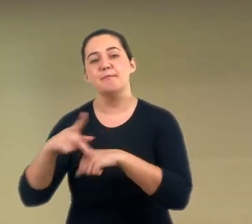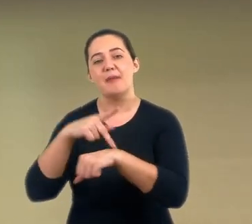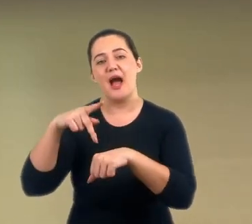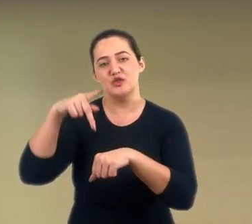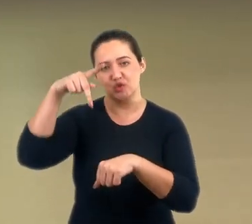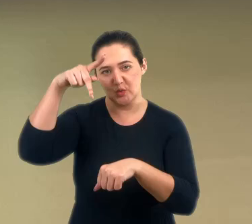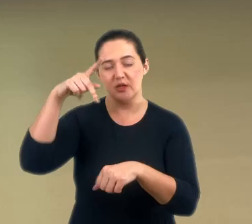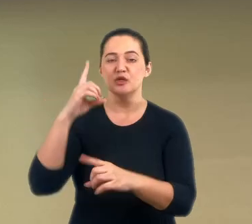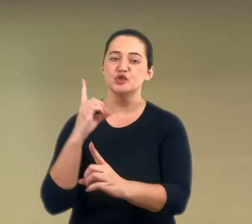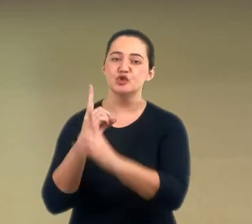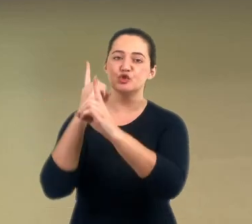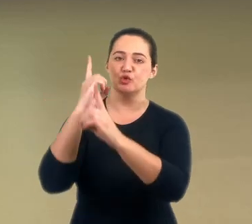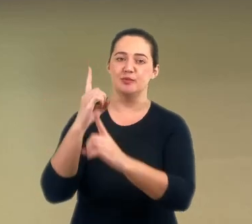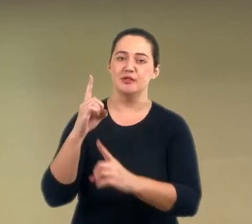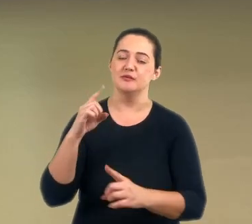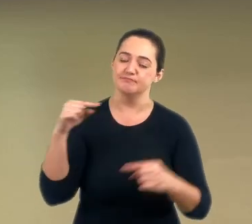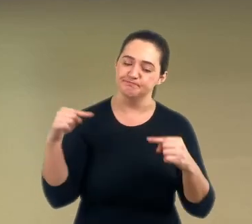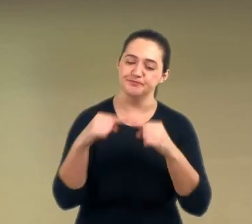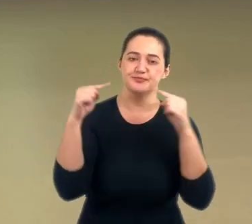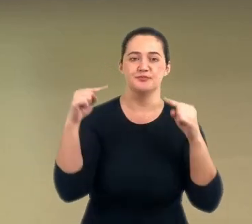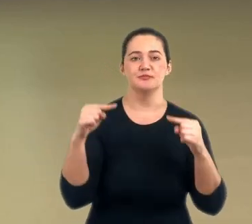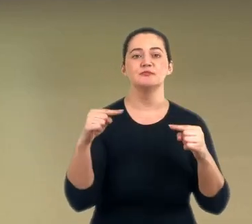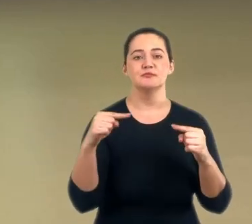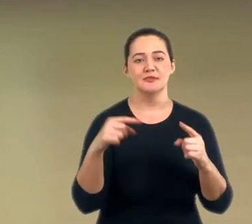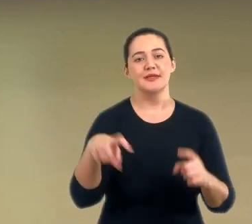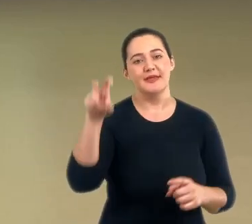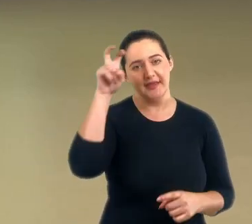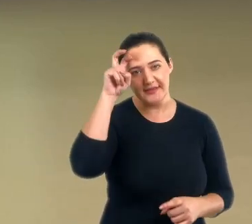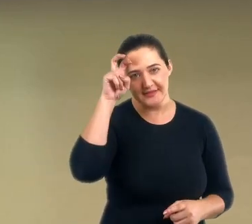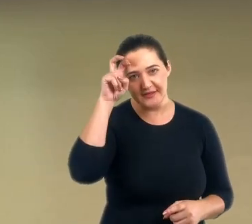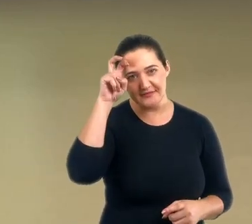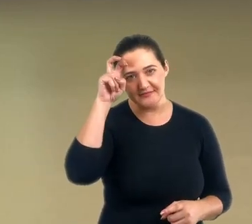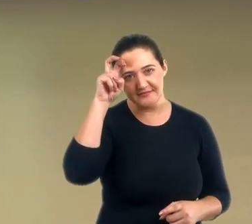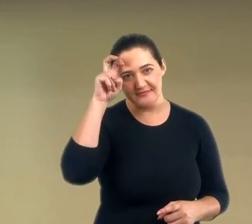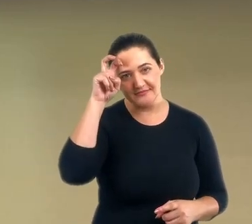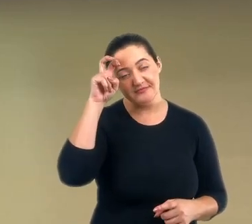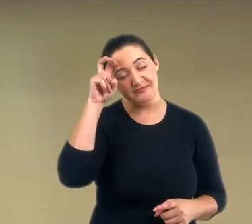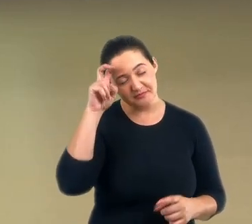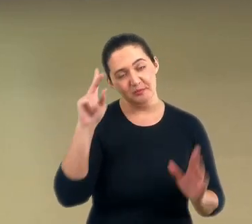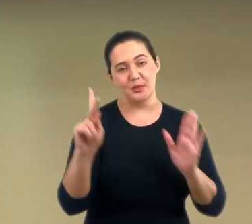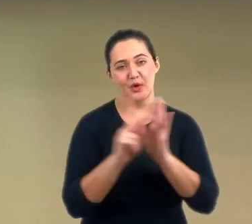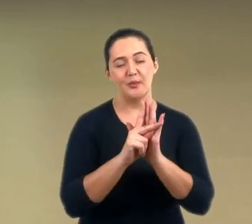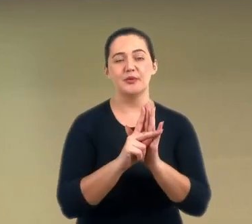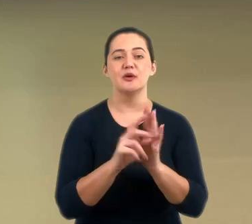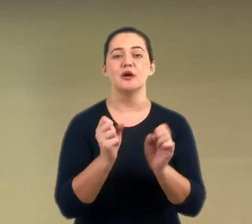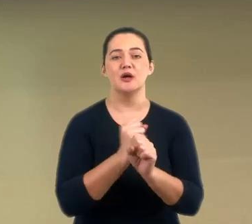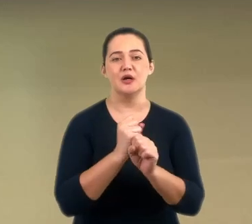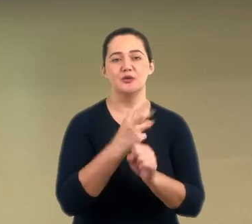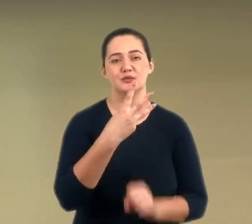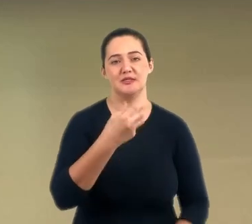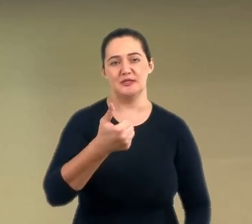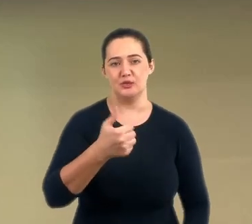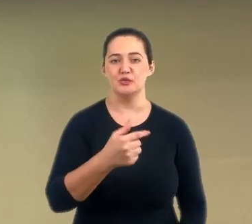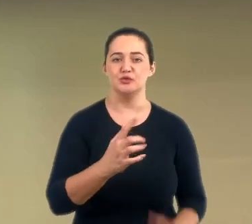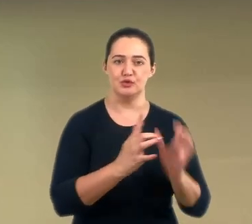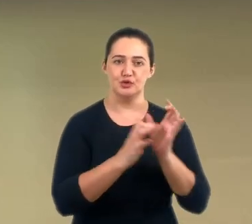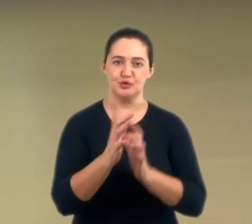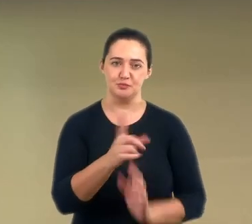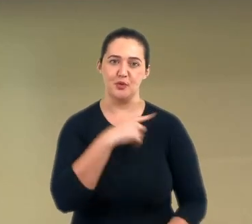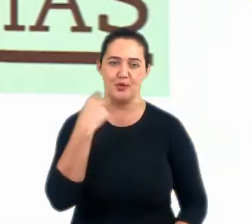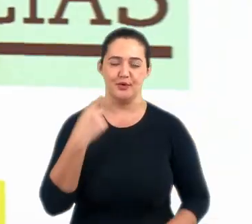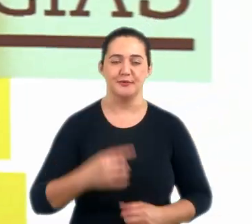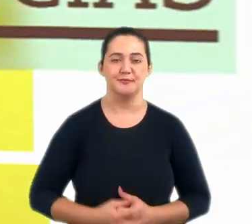descobrir aquela Páscoa que coincide justamente com uma quinta-feira que data realmente a época em que Jesus foi